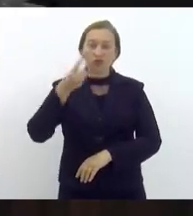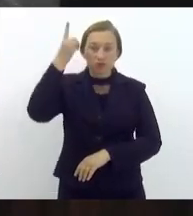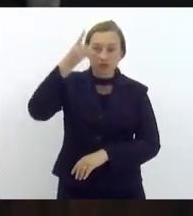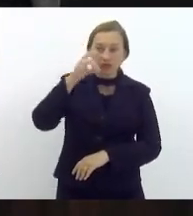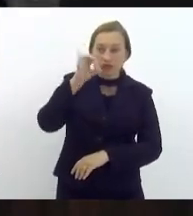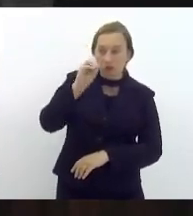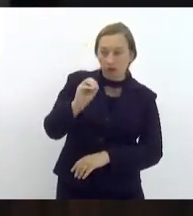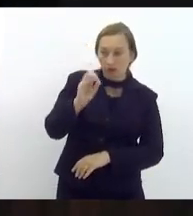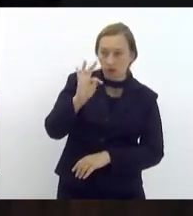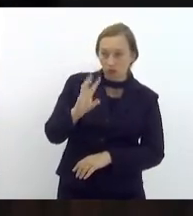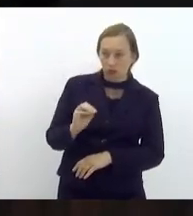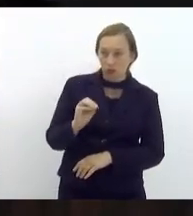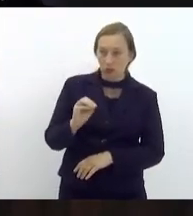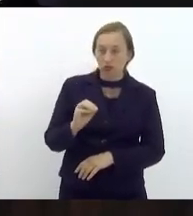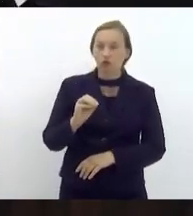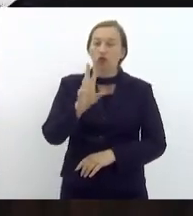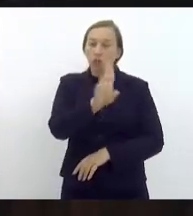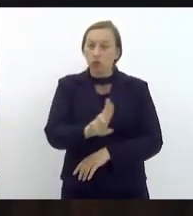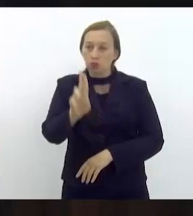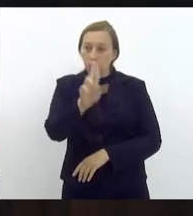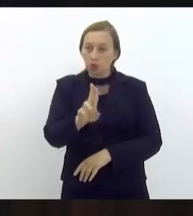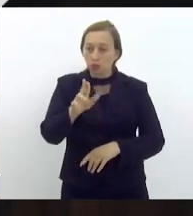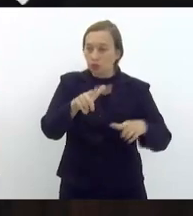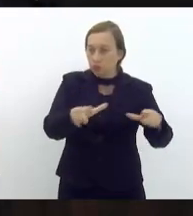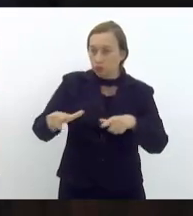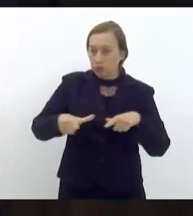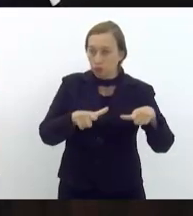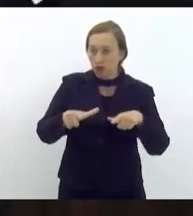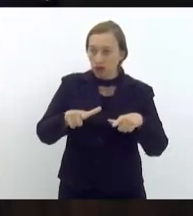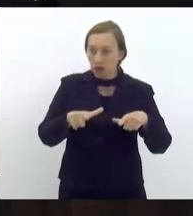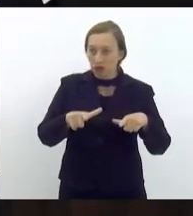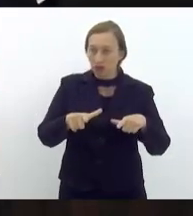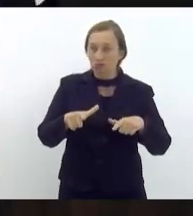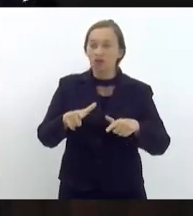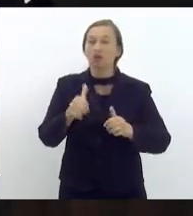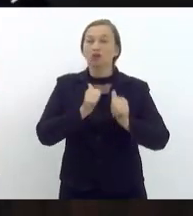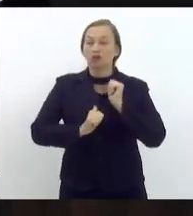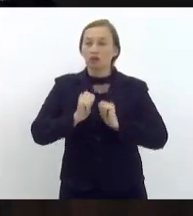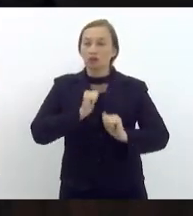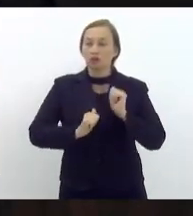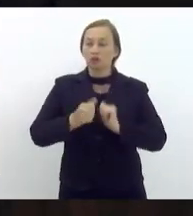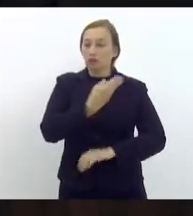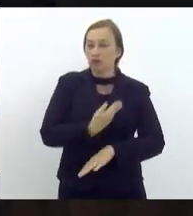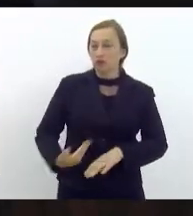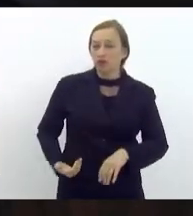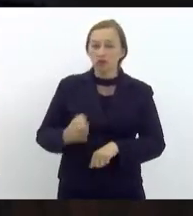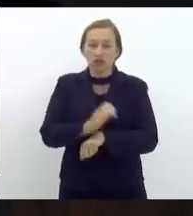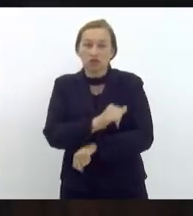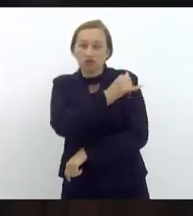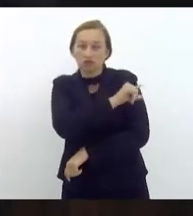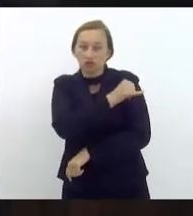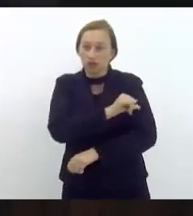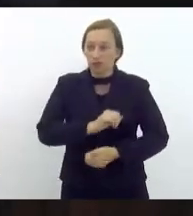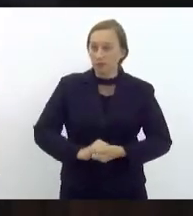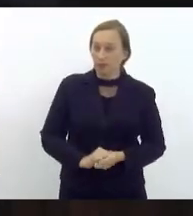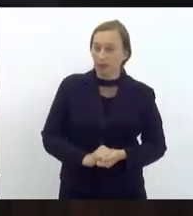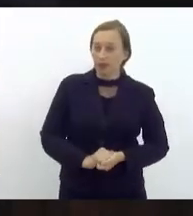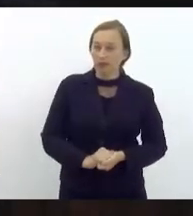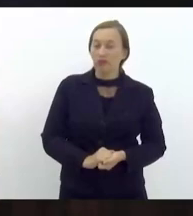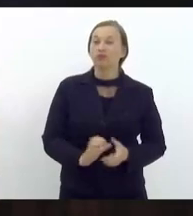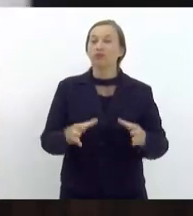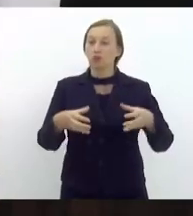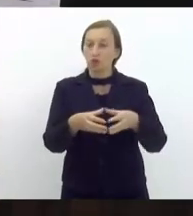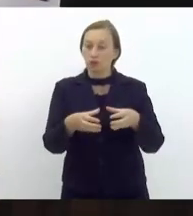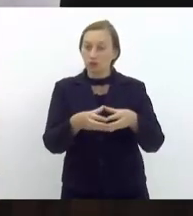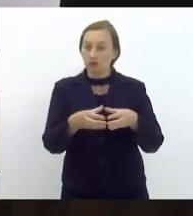deodalto que dispõe sobre o uso de espaços físicos ociosos do Governo do Estado do Rio de Janeiro parecer